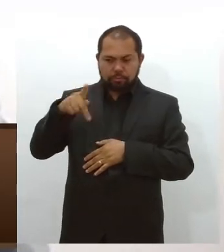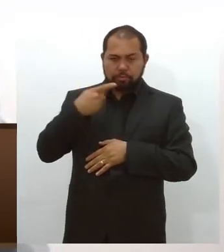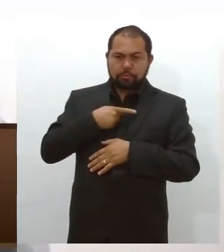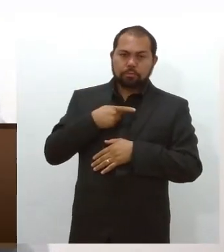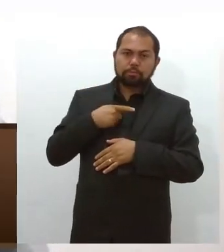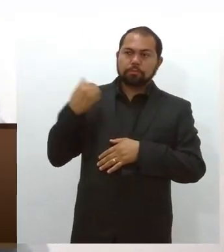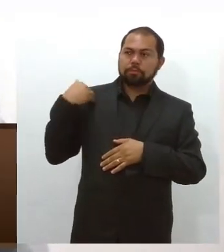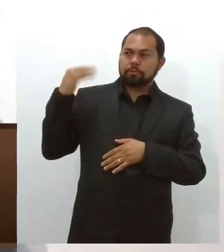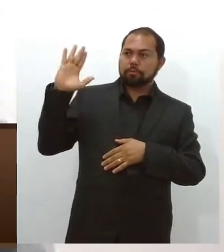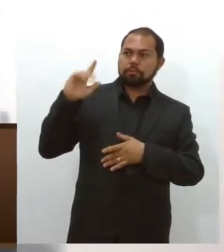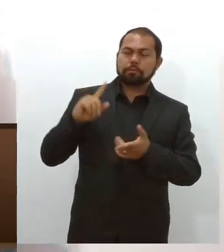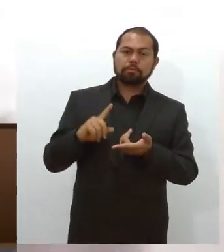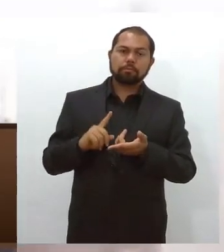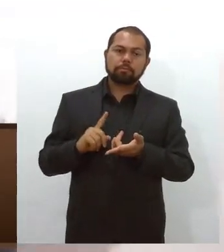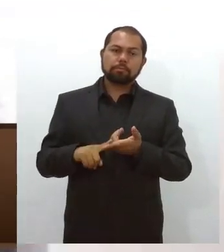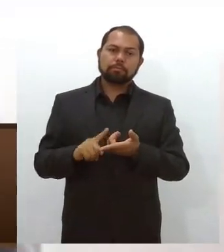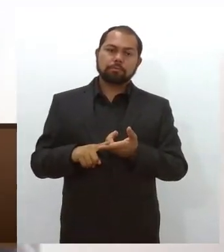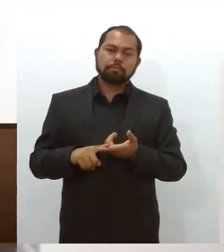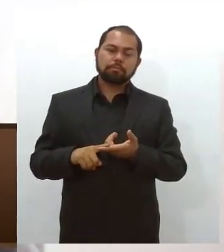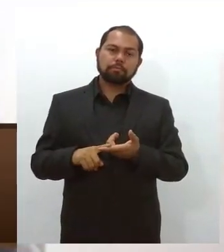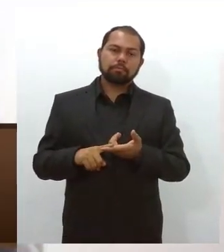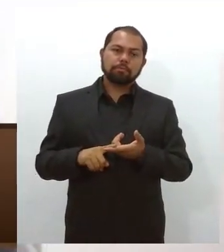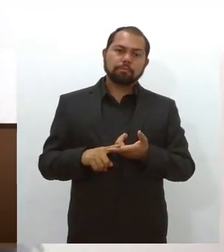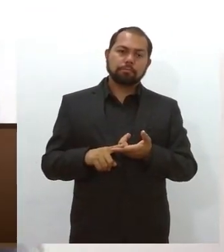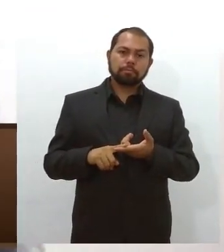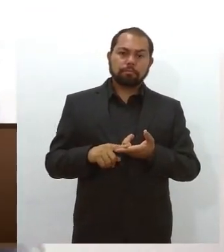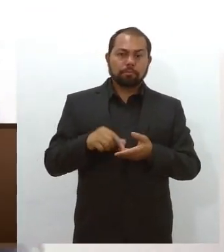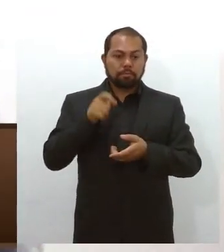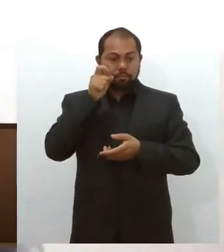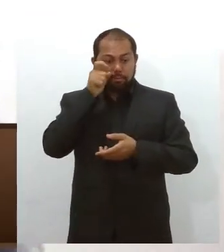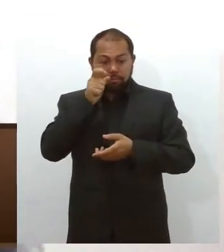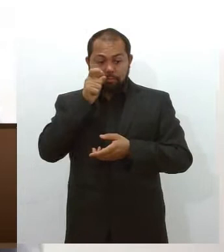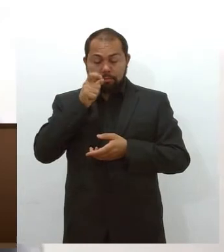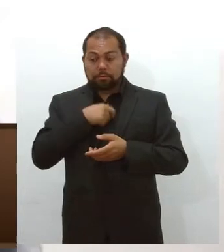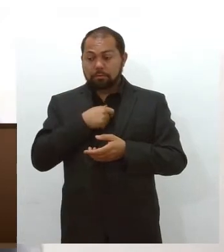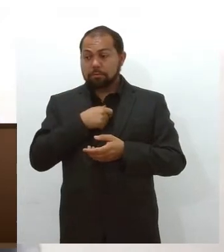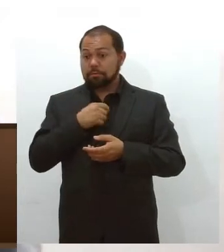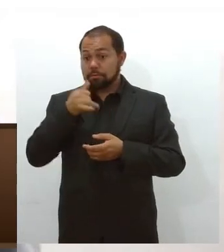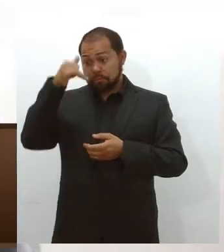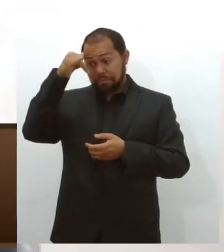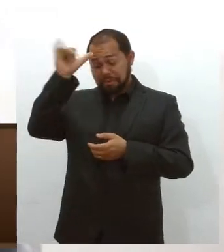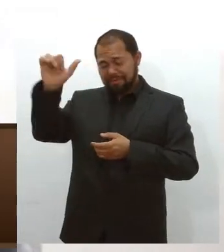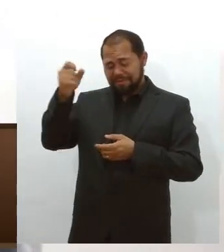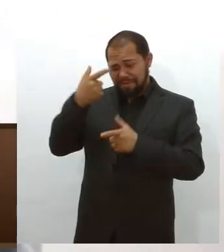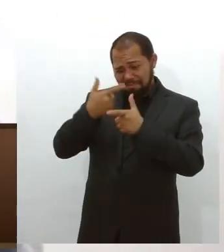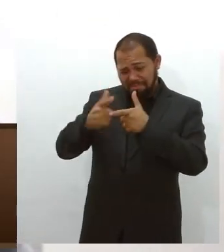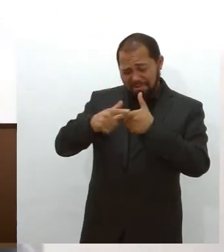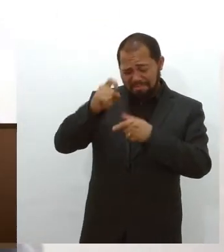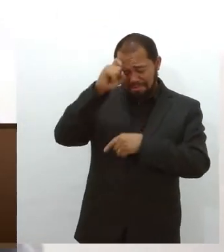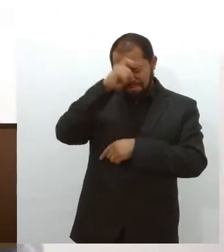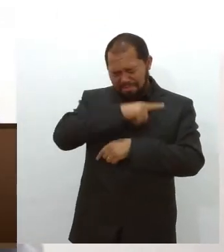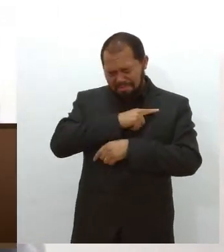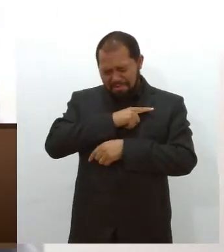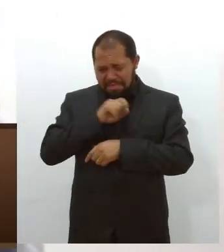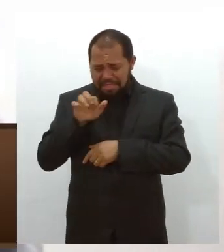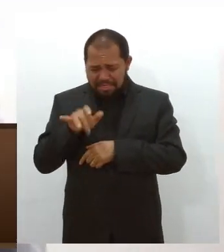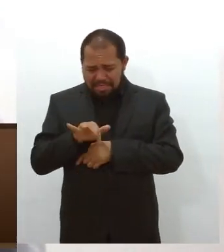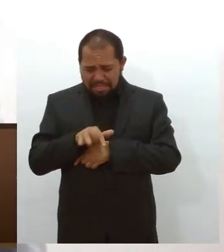e ficar ali tendo dificuldade de digitar aqueles números, atrasando o